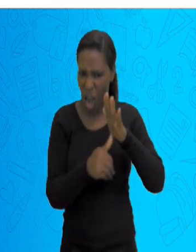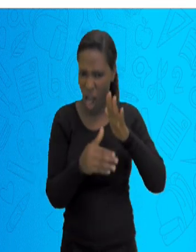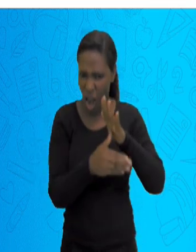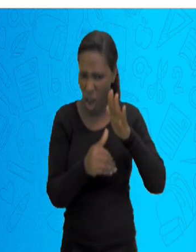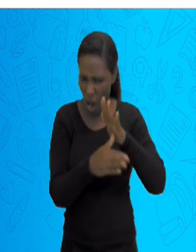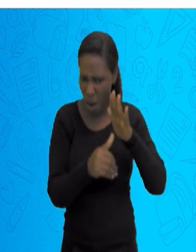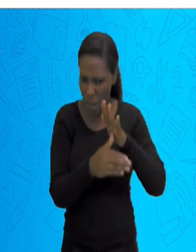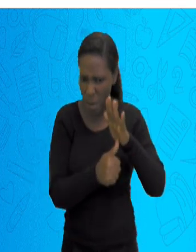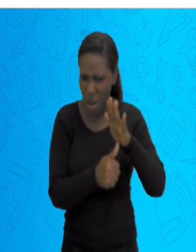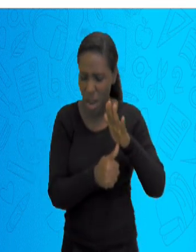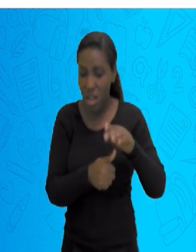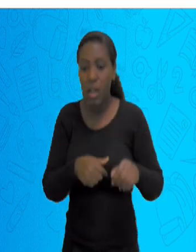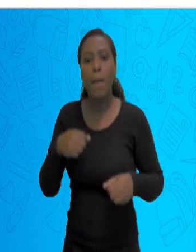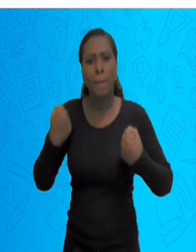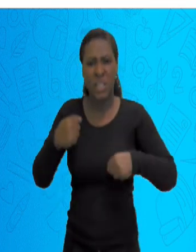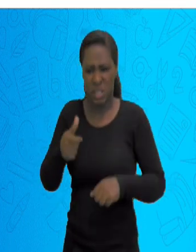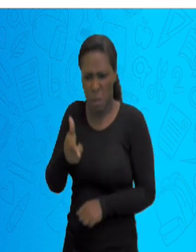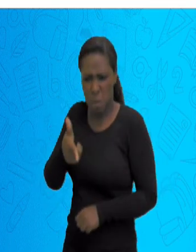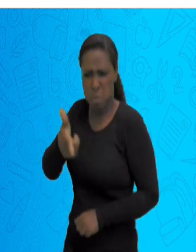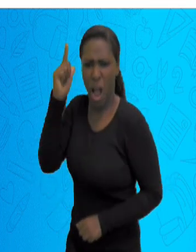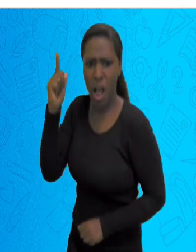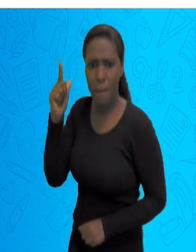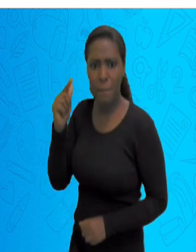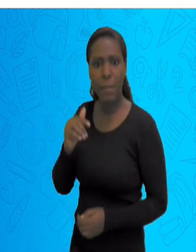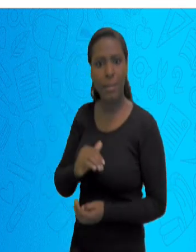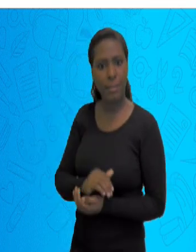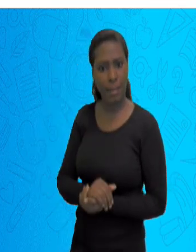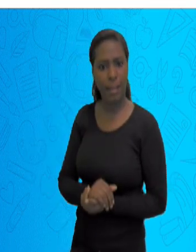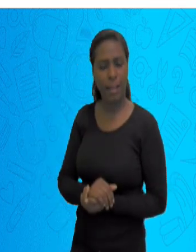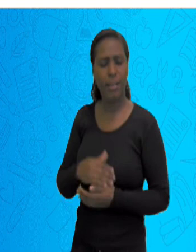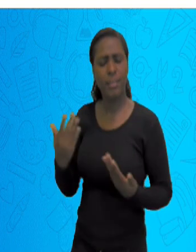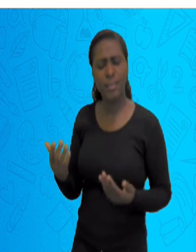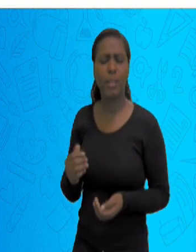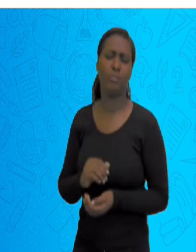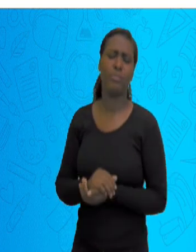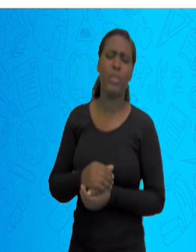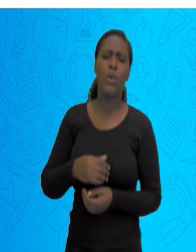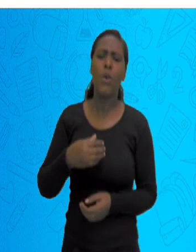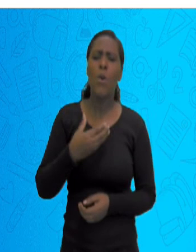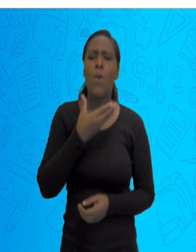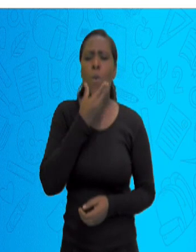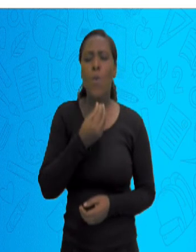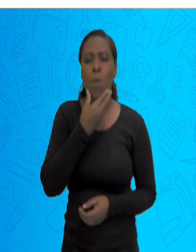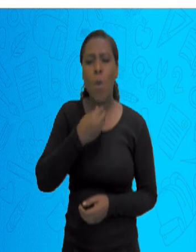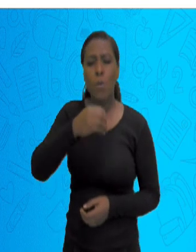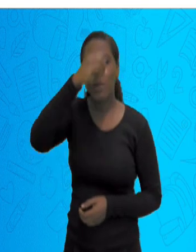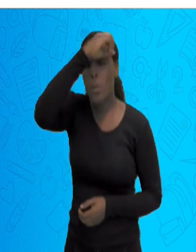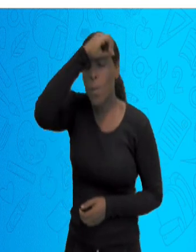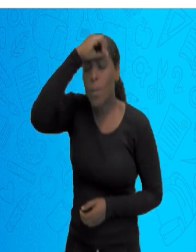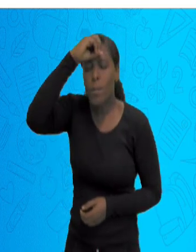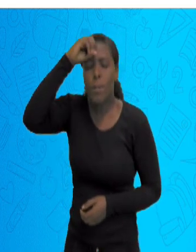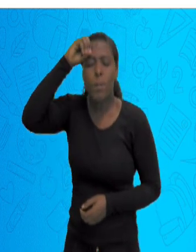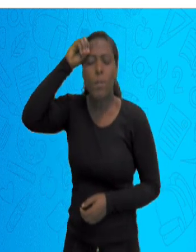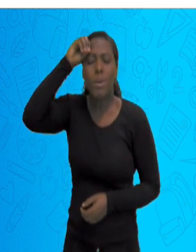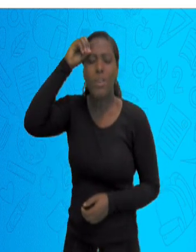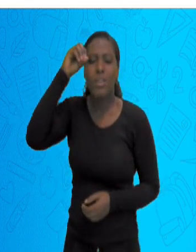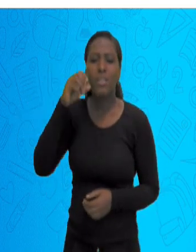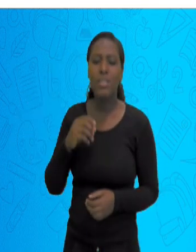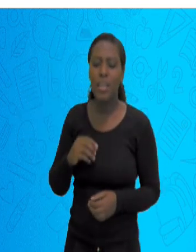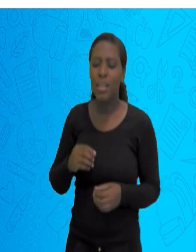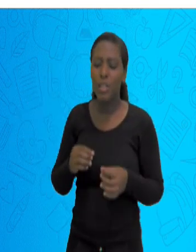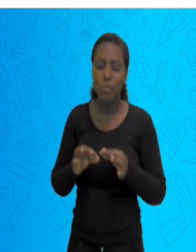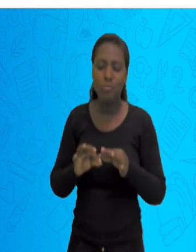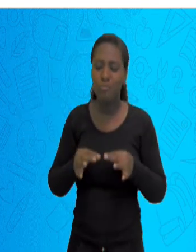de madrugada com a sua lata, sai correndo e distribuindo